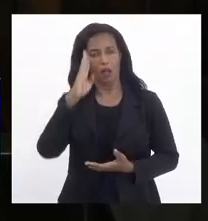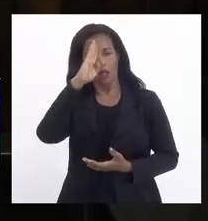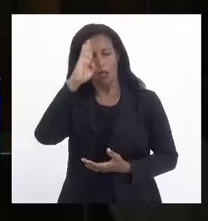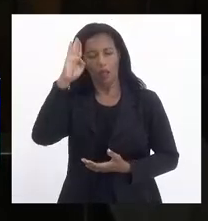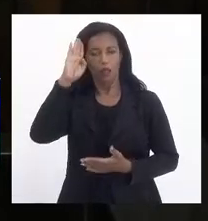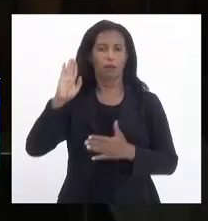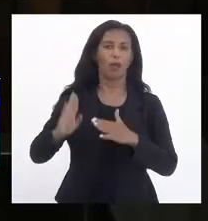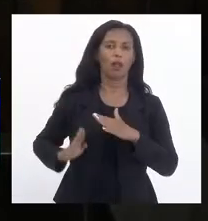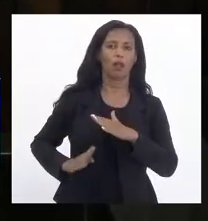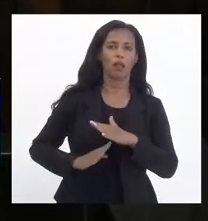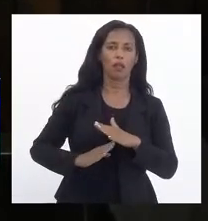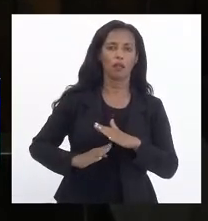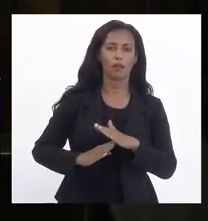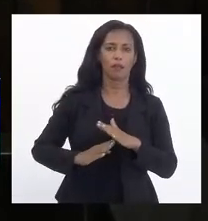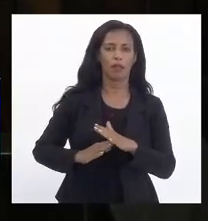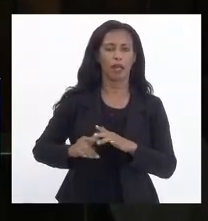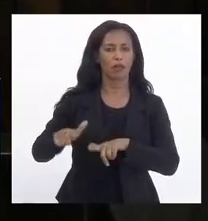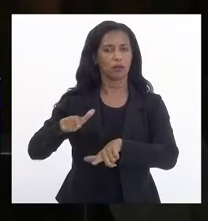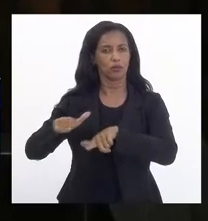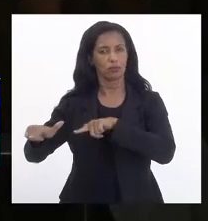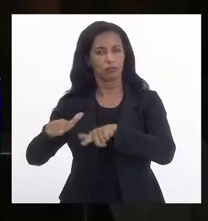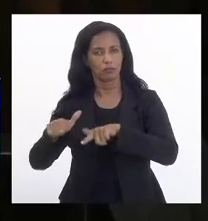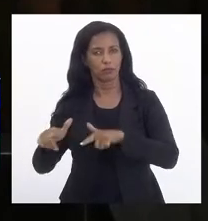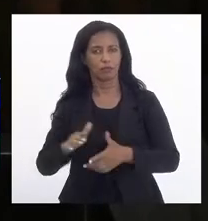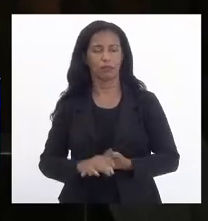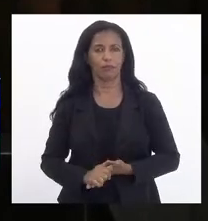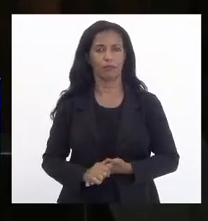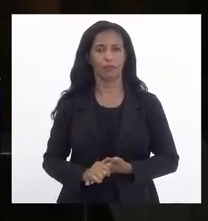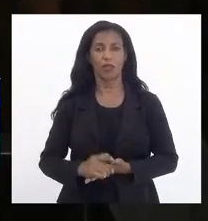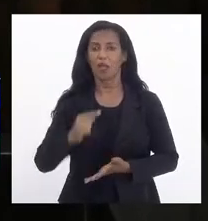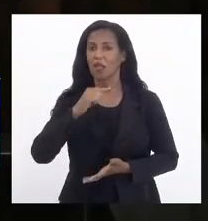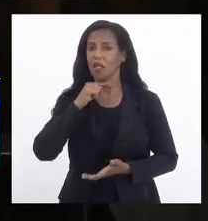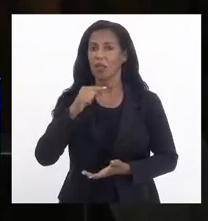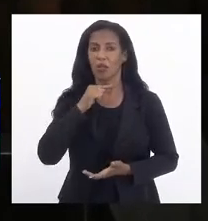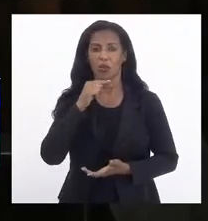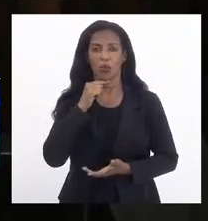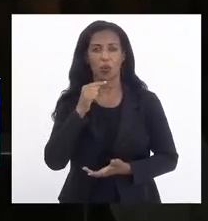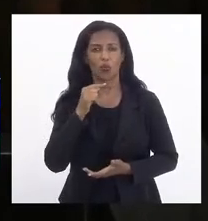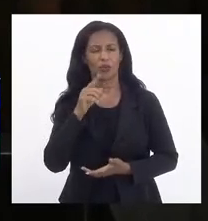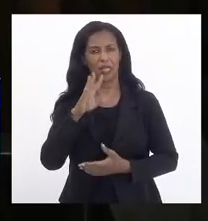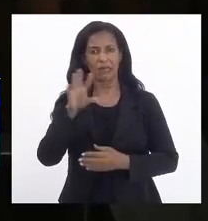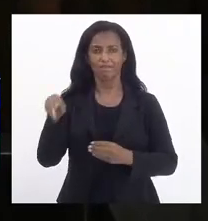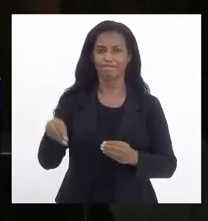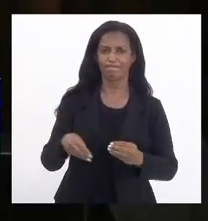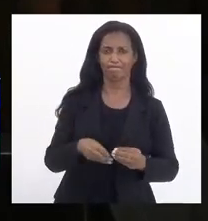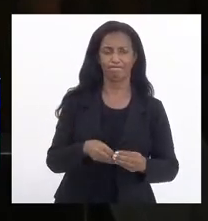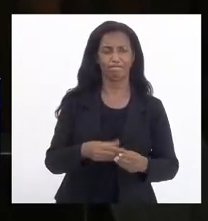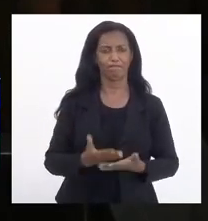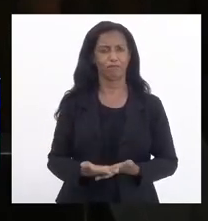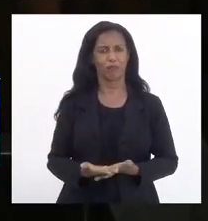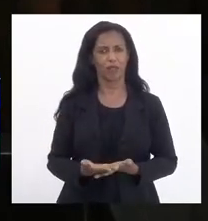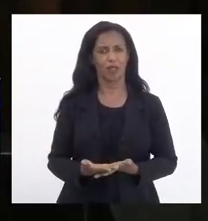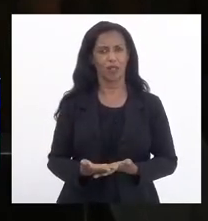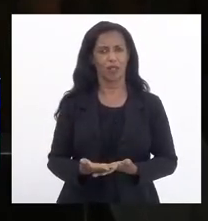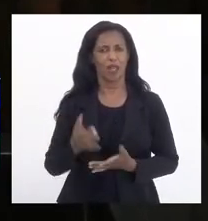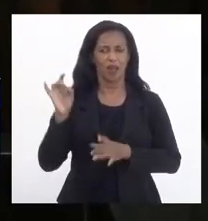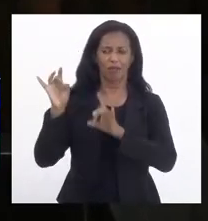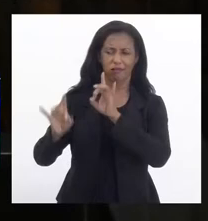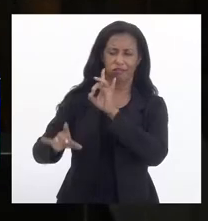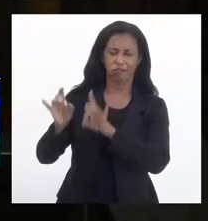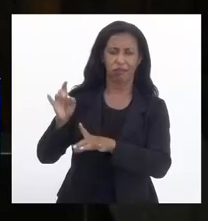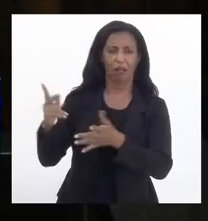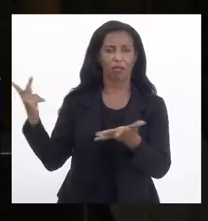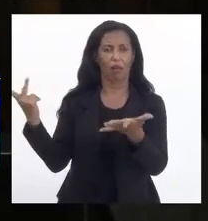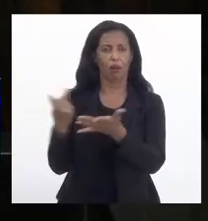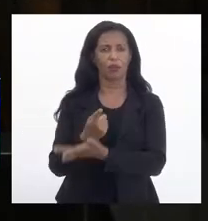acadêmicas limitadas para desempenhar o seu papel e não consegue sequer ter reposição. É uma verdadeira fuga de cérebros que está acontecendo na